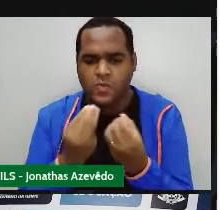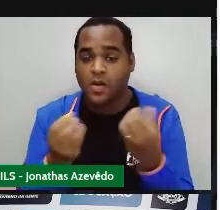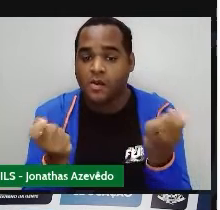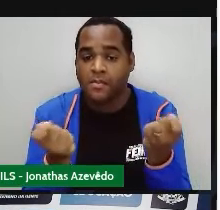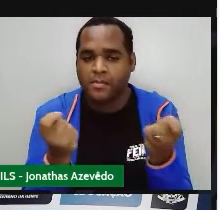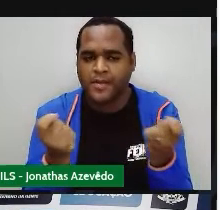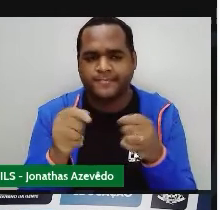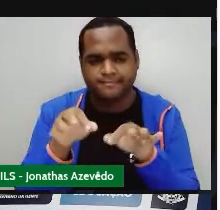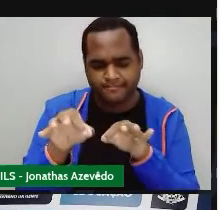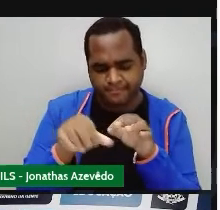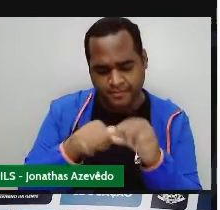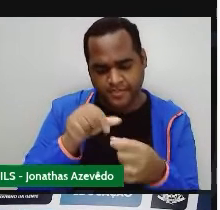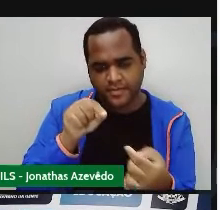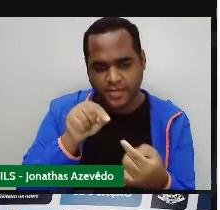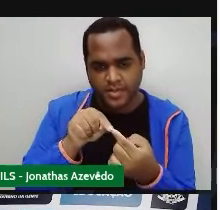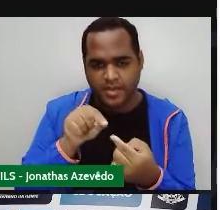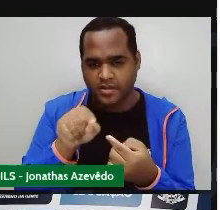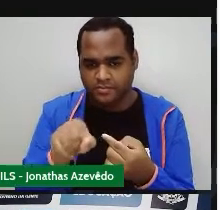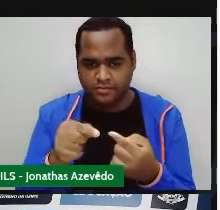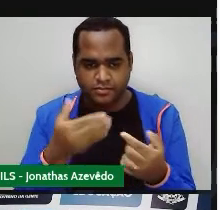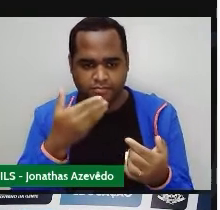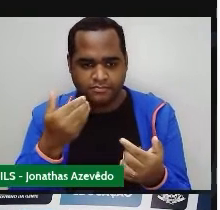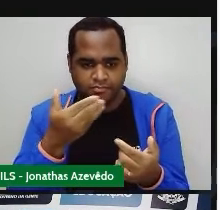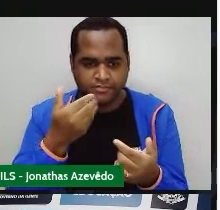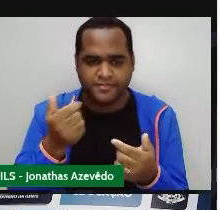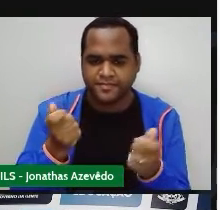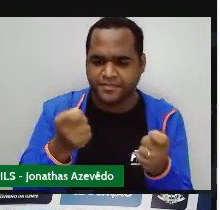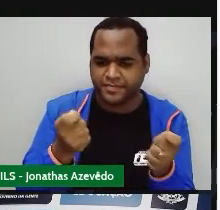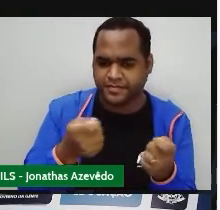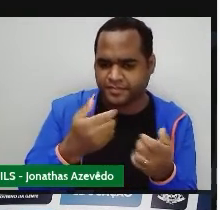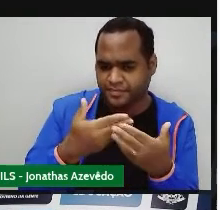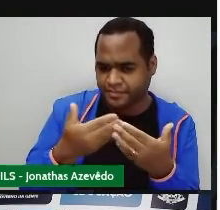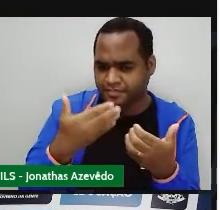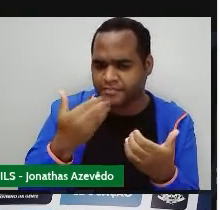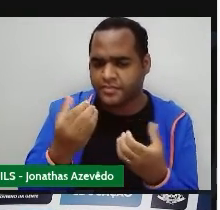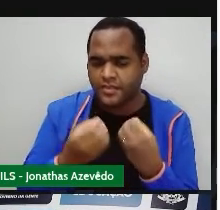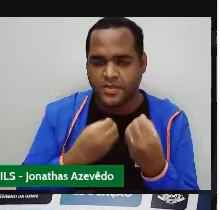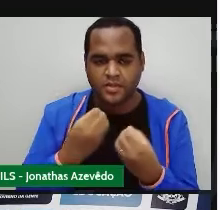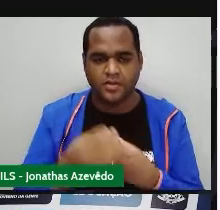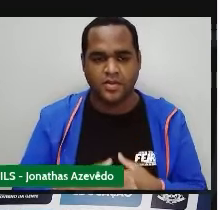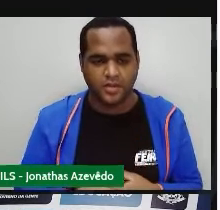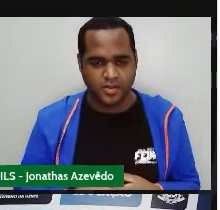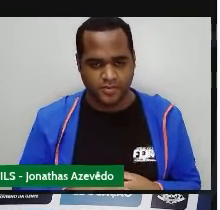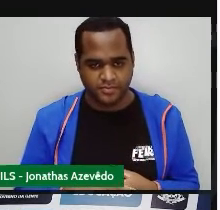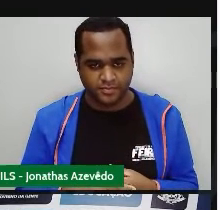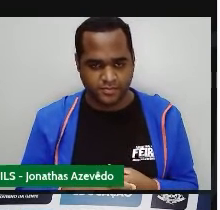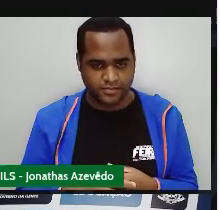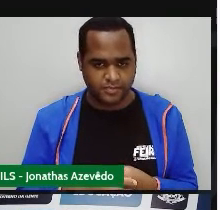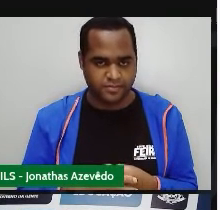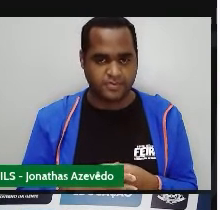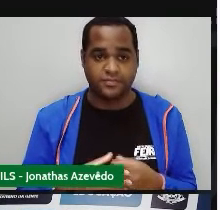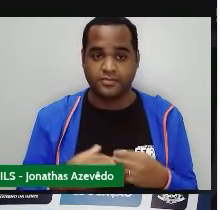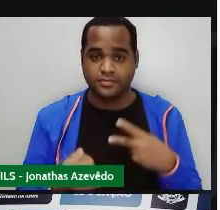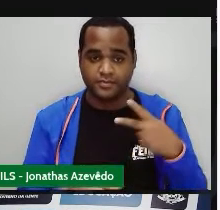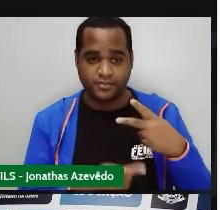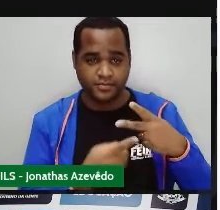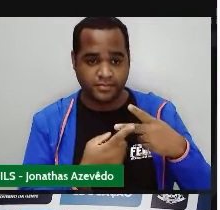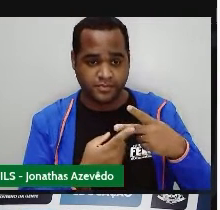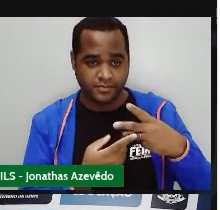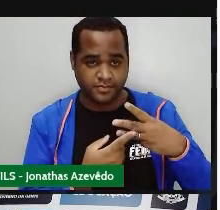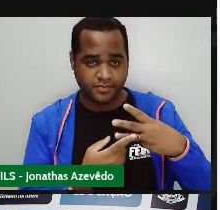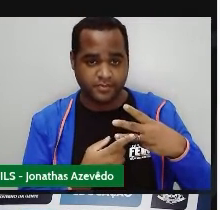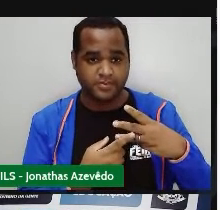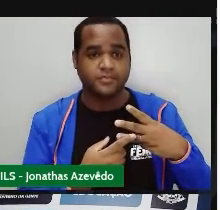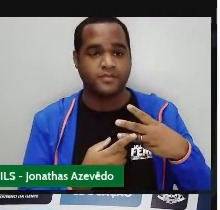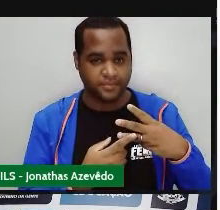de resolver aquele problema de solucionar aquela situação depois você tem esse plano de ação você vai